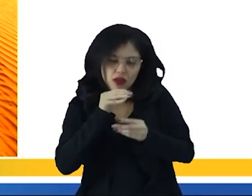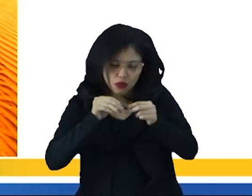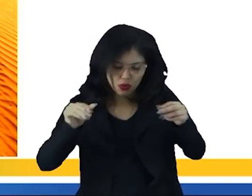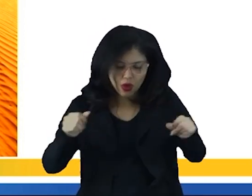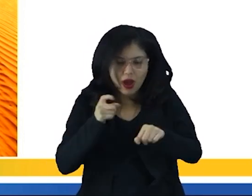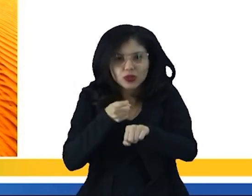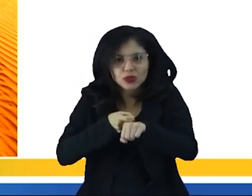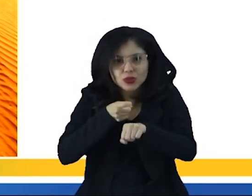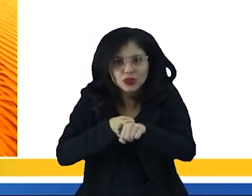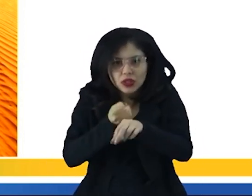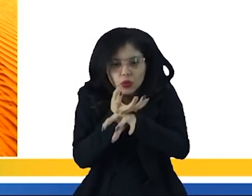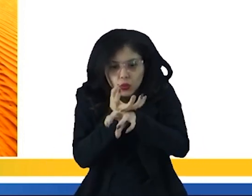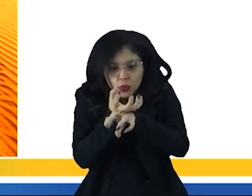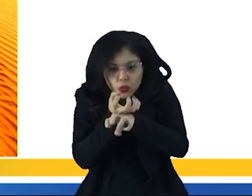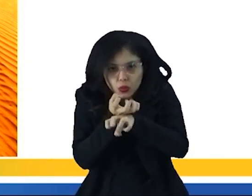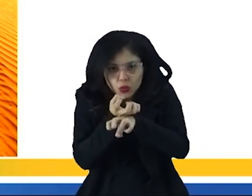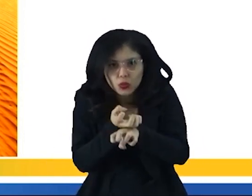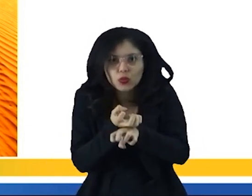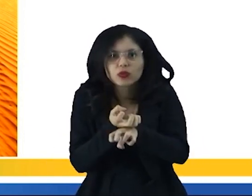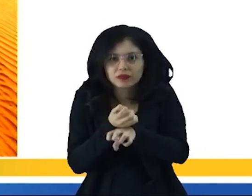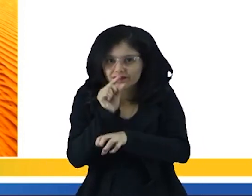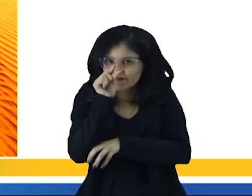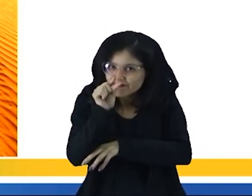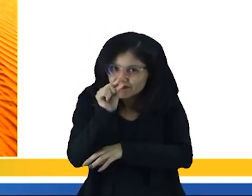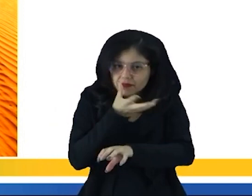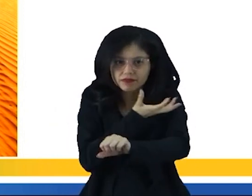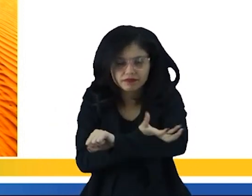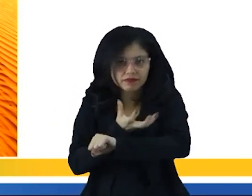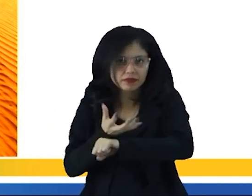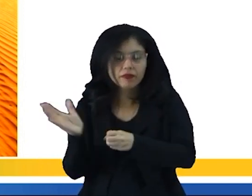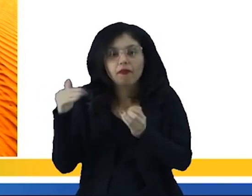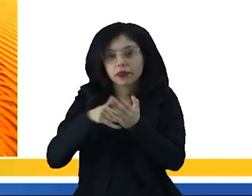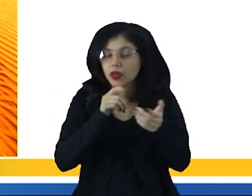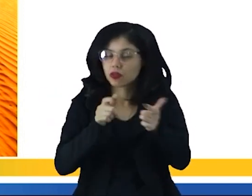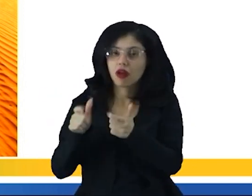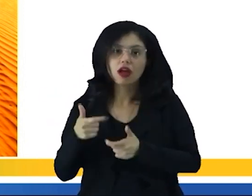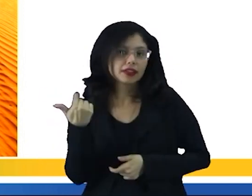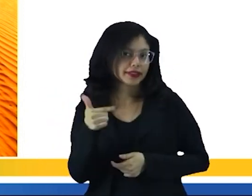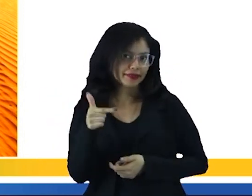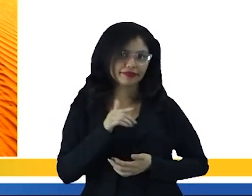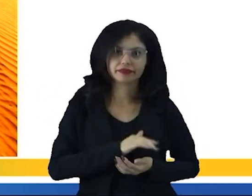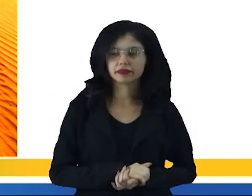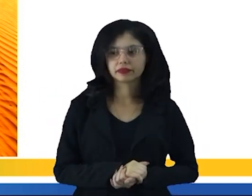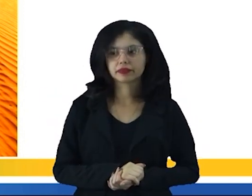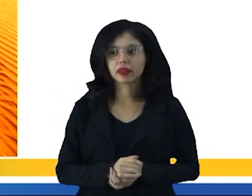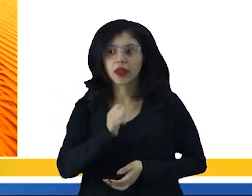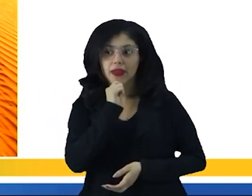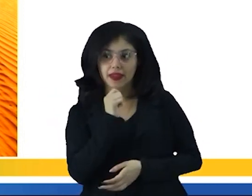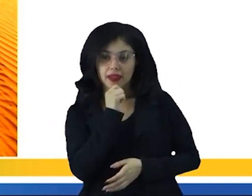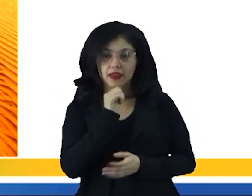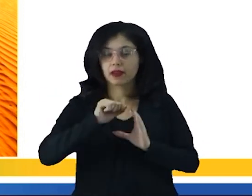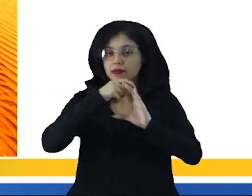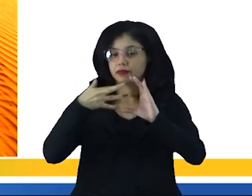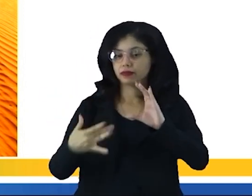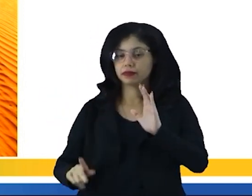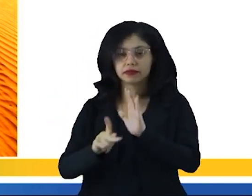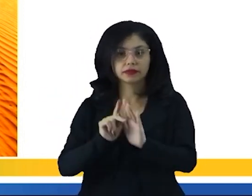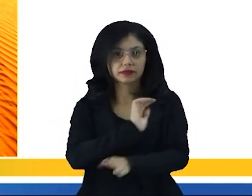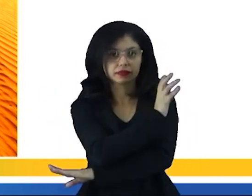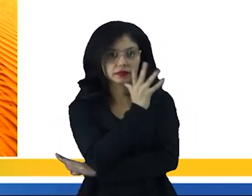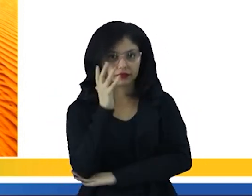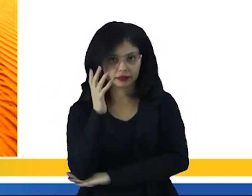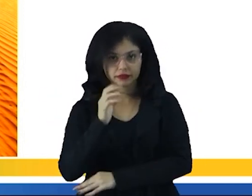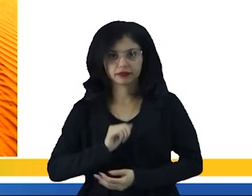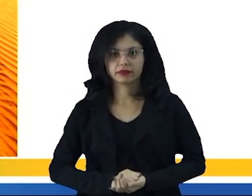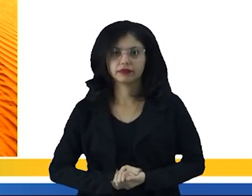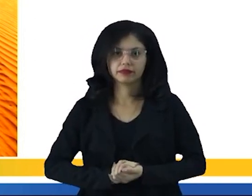árido, praticamente com pouca vegetação ou até em lugares inexistentes. Além de espécies de plantas típicas,